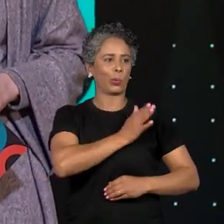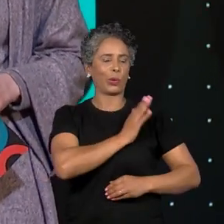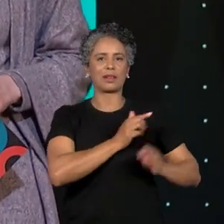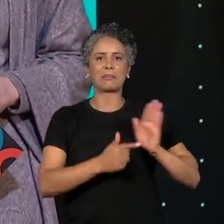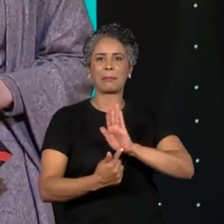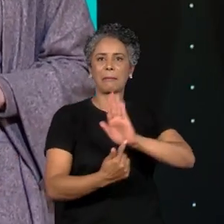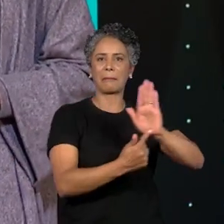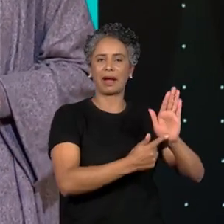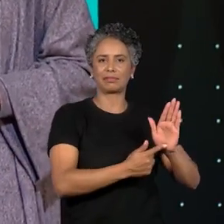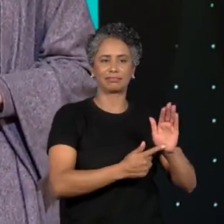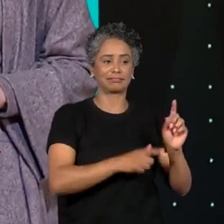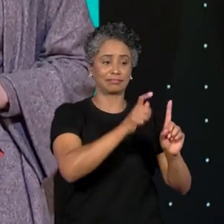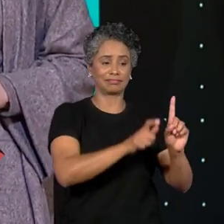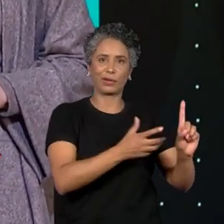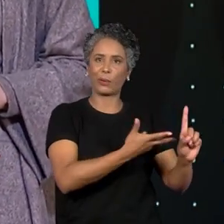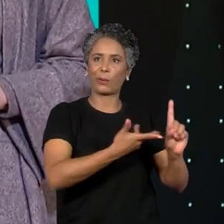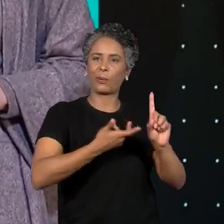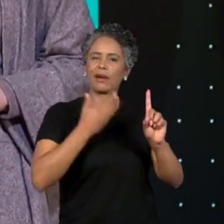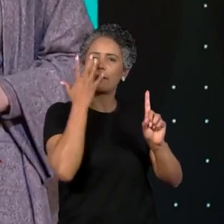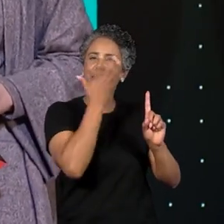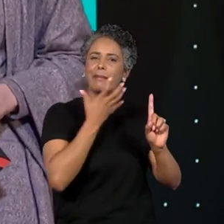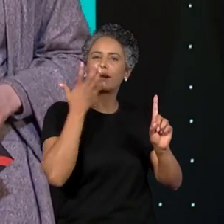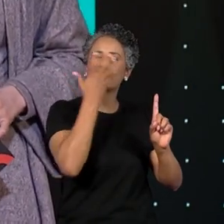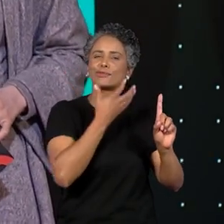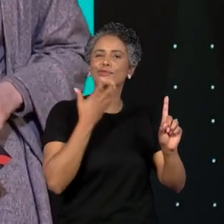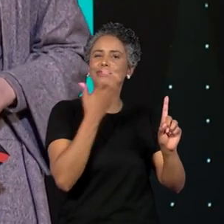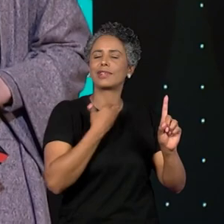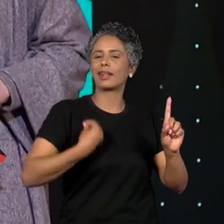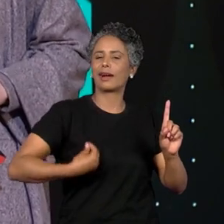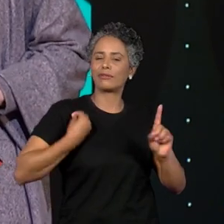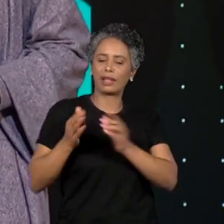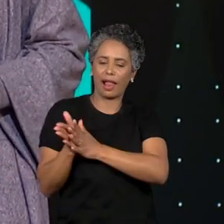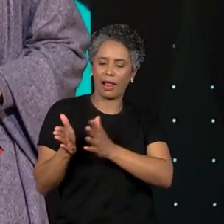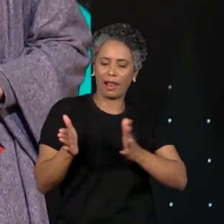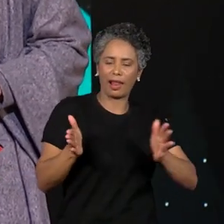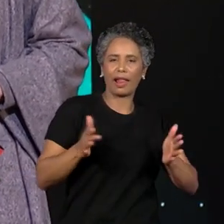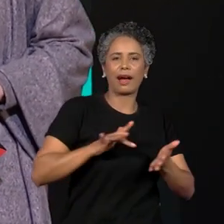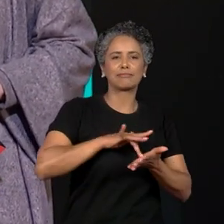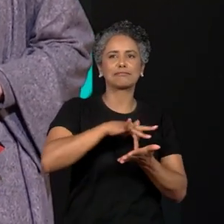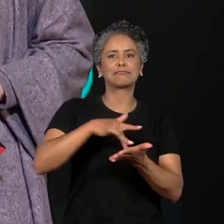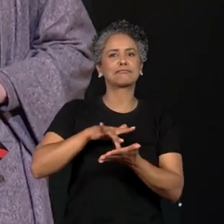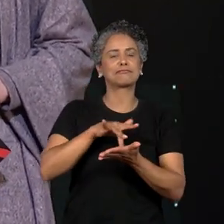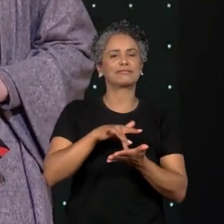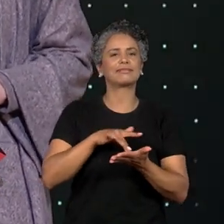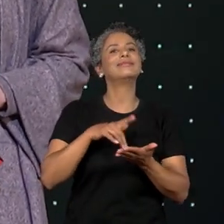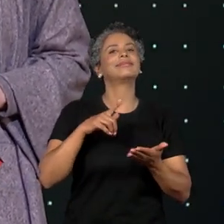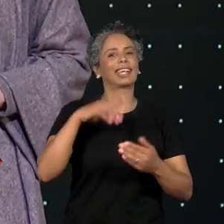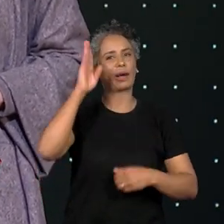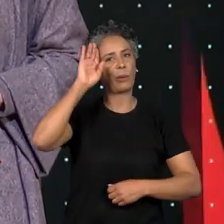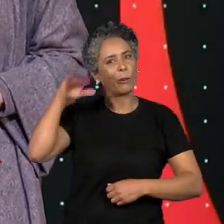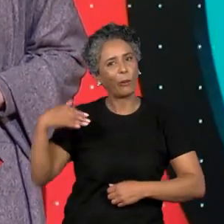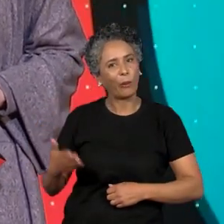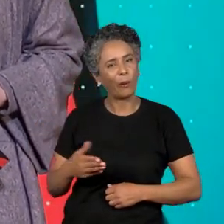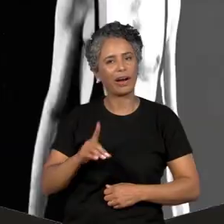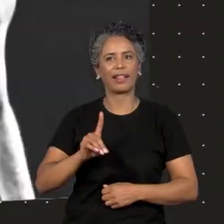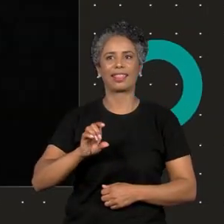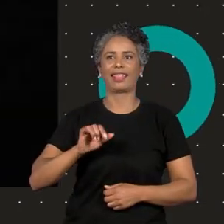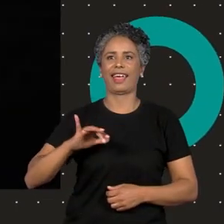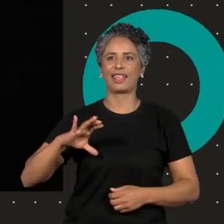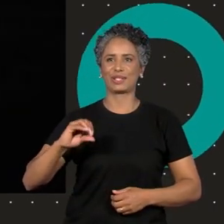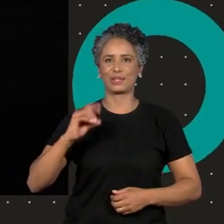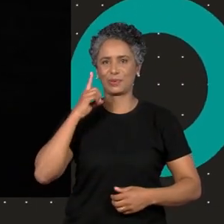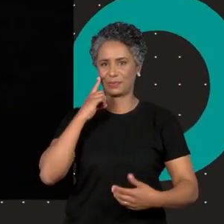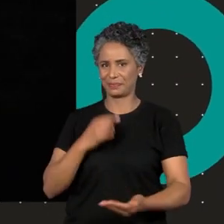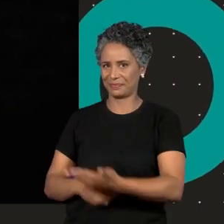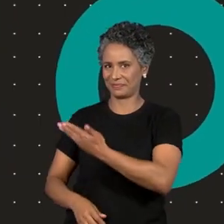um apaixonado que dedicou toda a sua vida à dança. É com muita honra que recebemos Décio Otero.